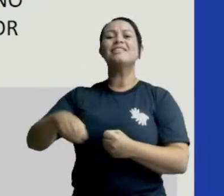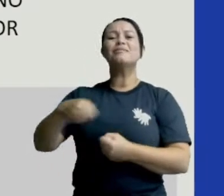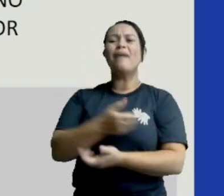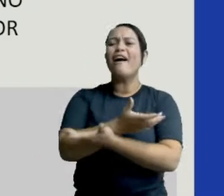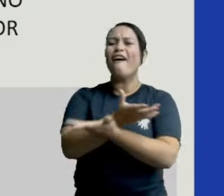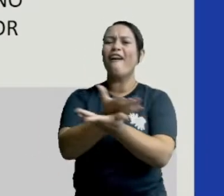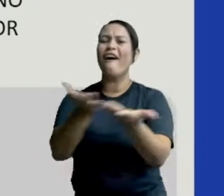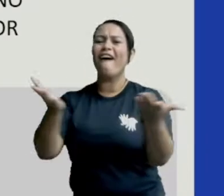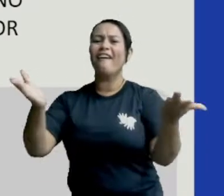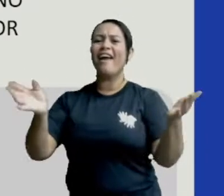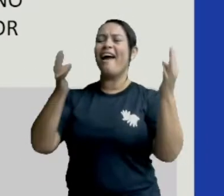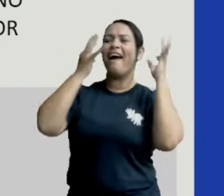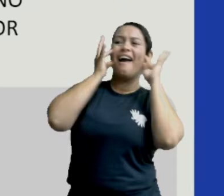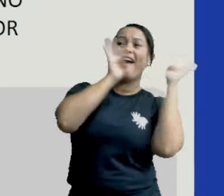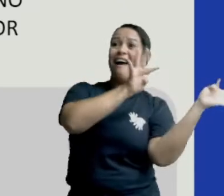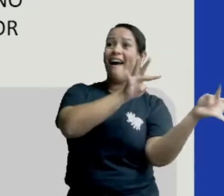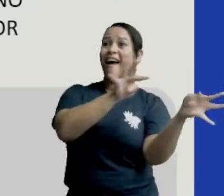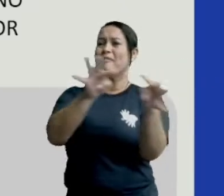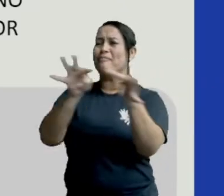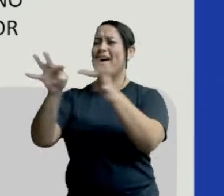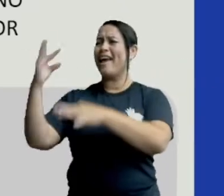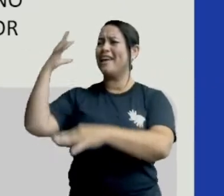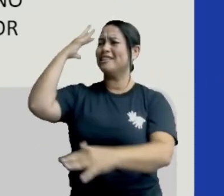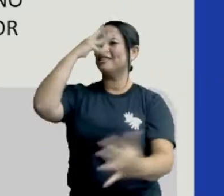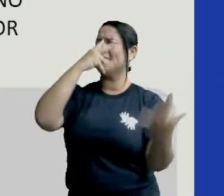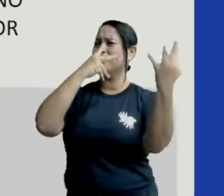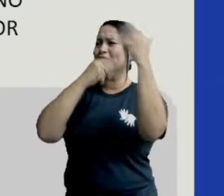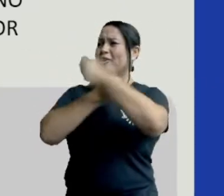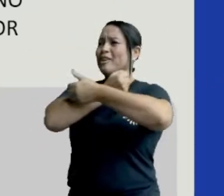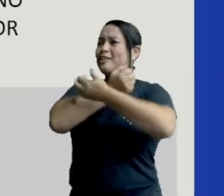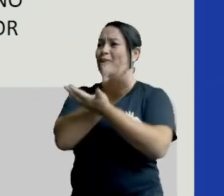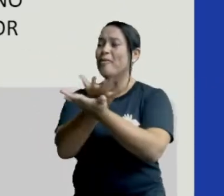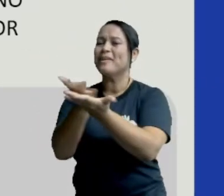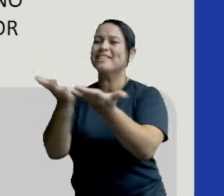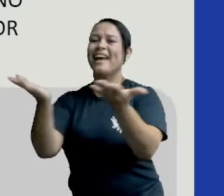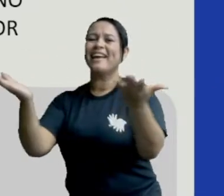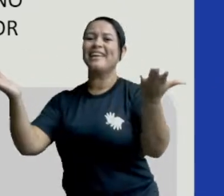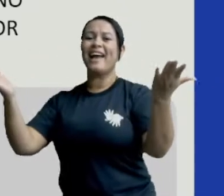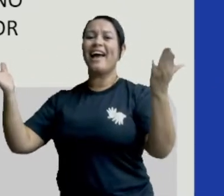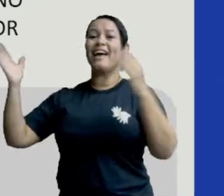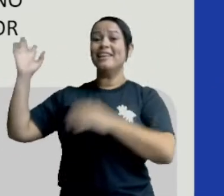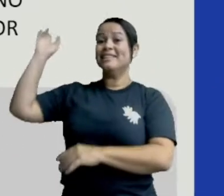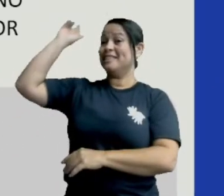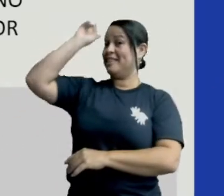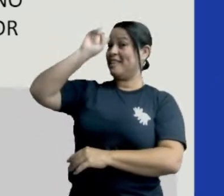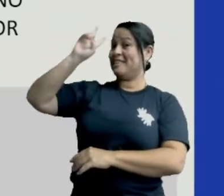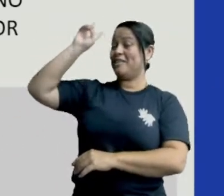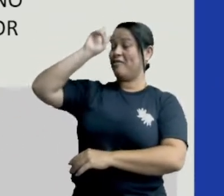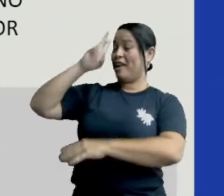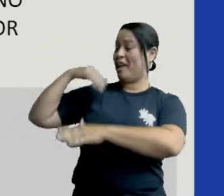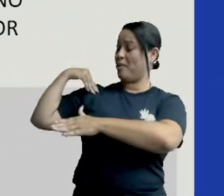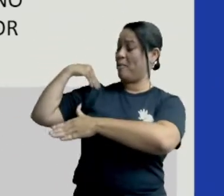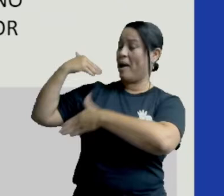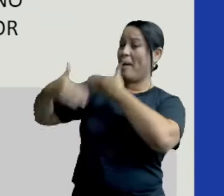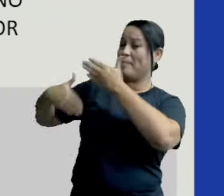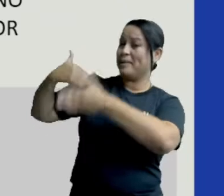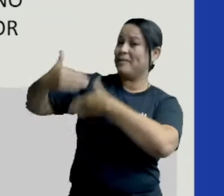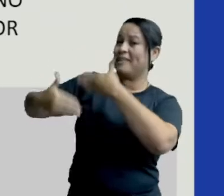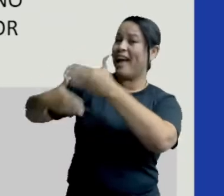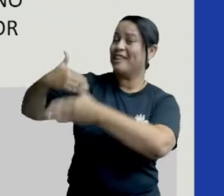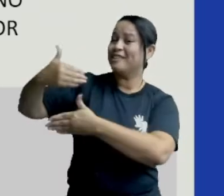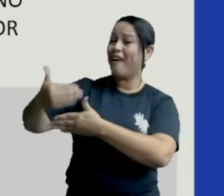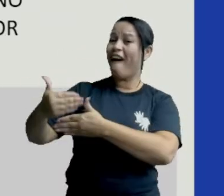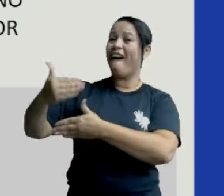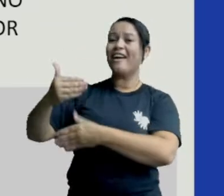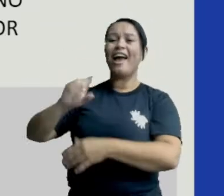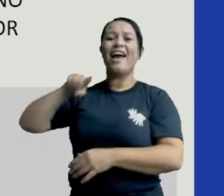tuas irmãs de maior glória, aparecem visões de sobrancelha, escrevendo o